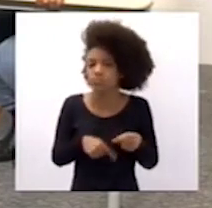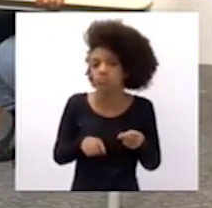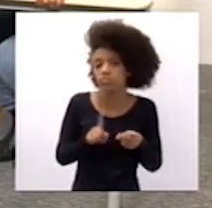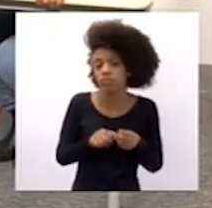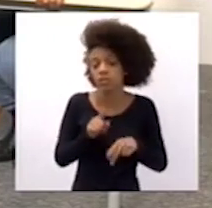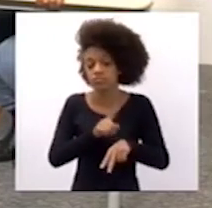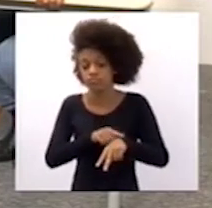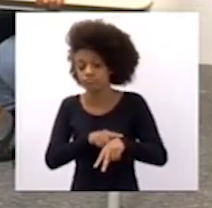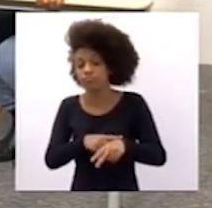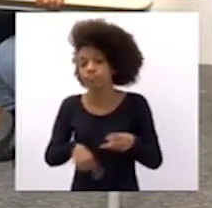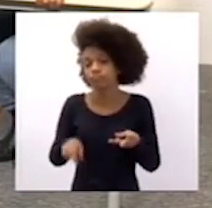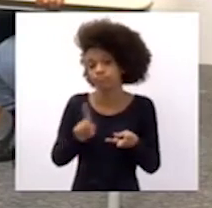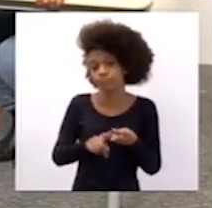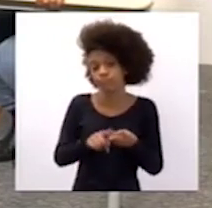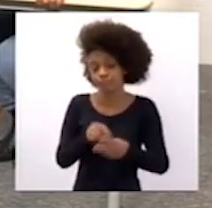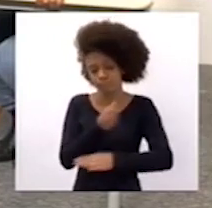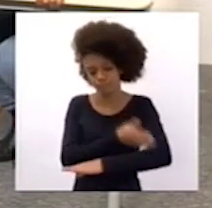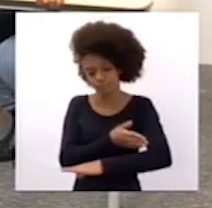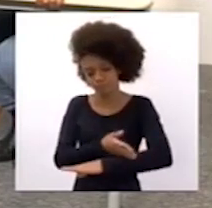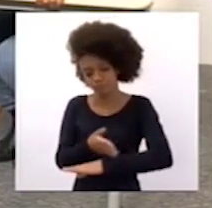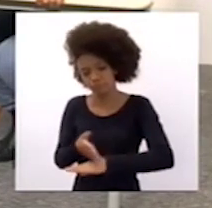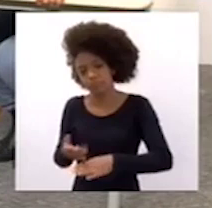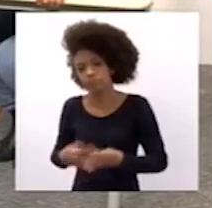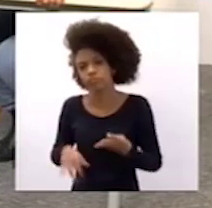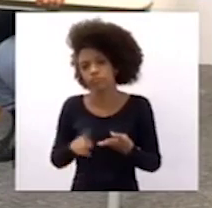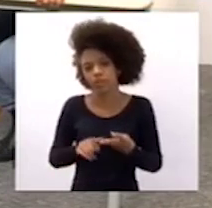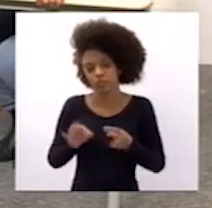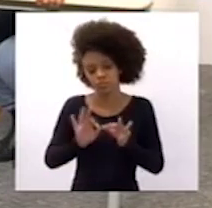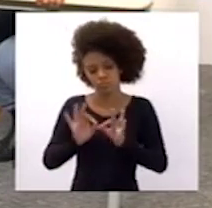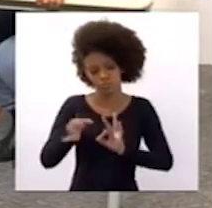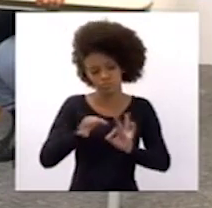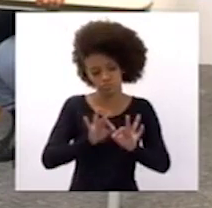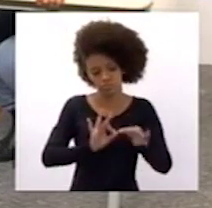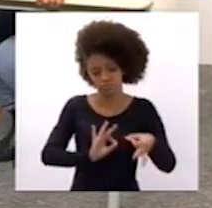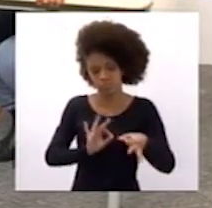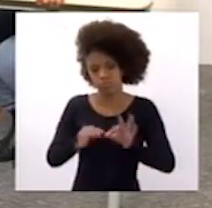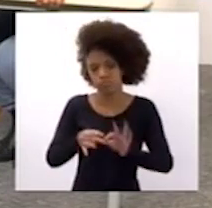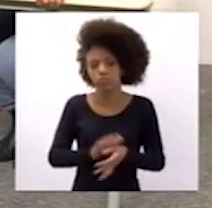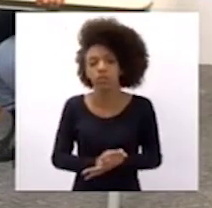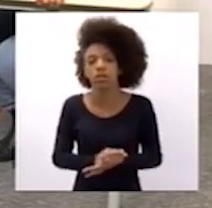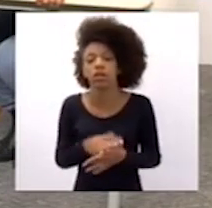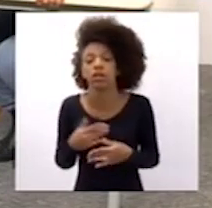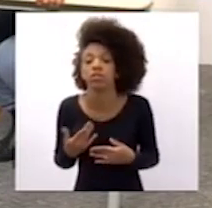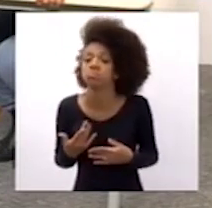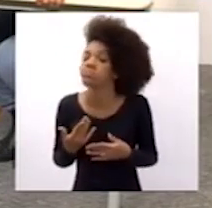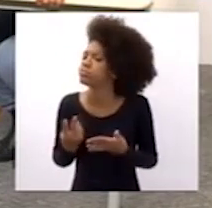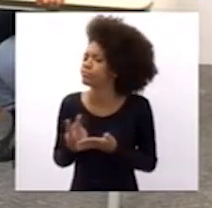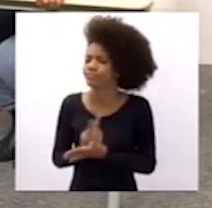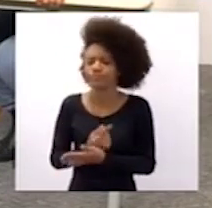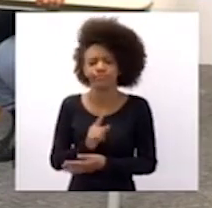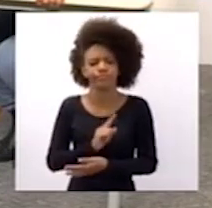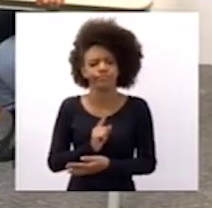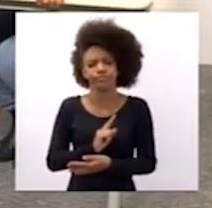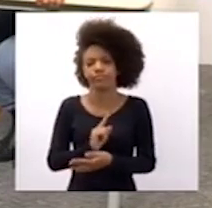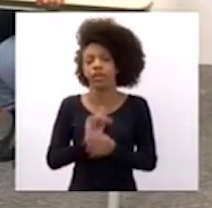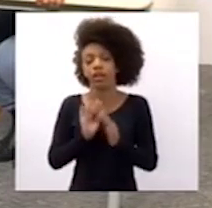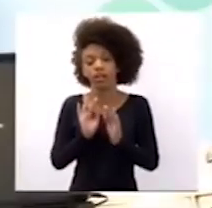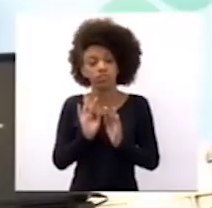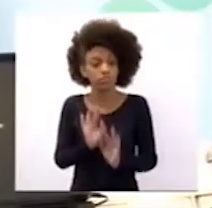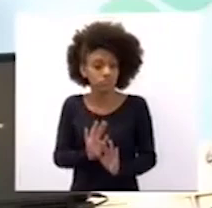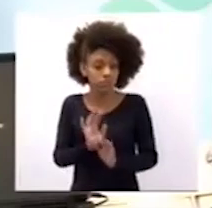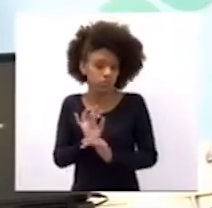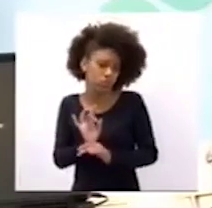relacional, esses elementos que foram apontados pelos professores também constituem aí a dimensão, não estão errados, né? Aqui só